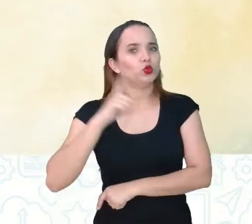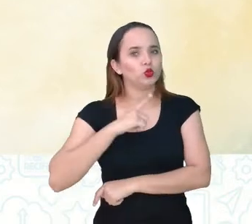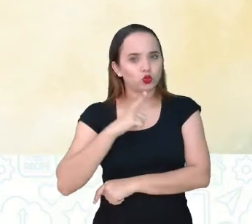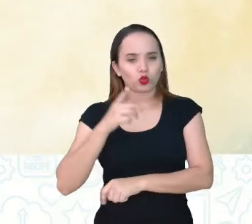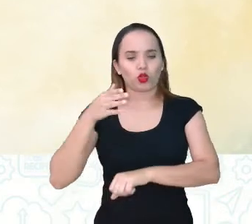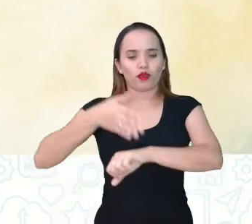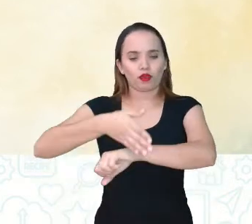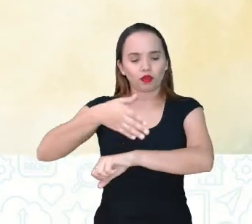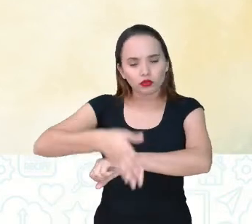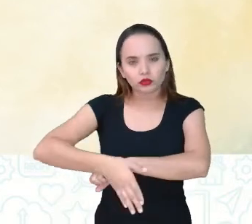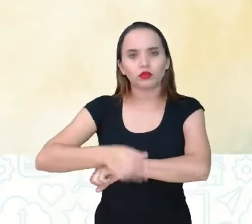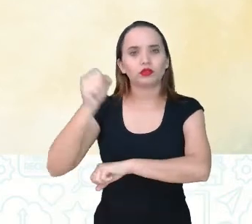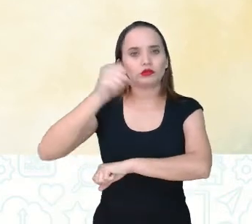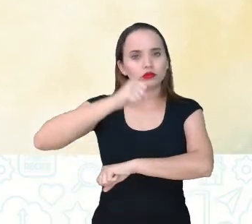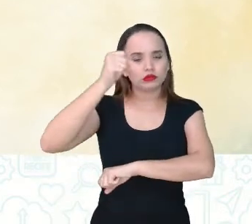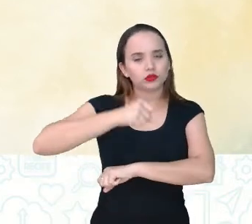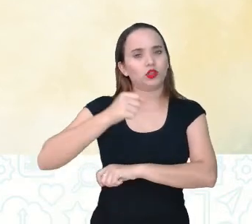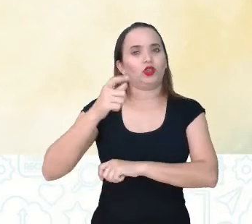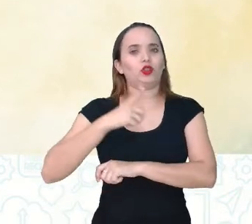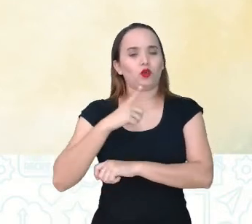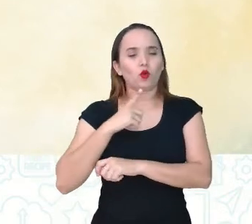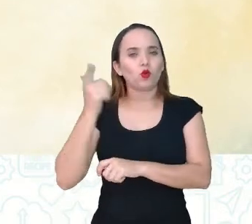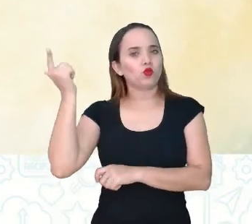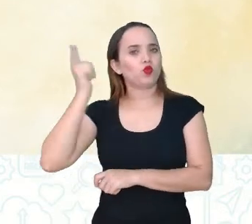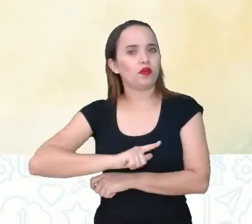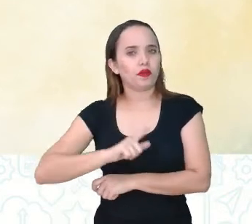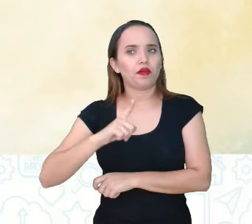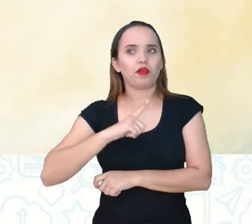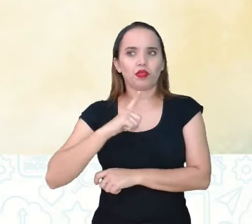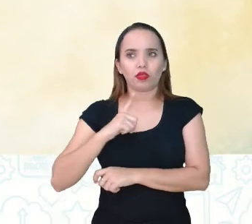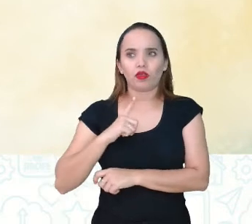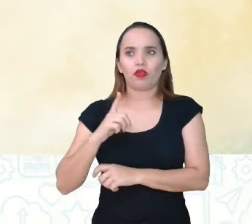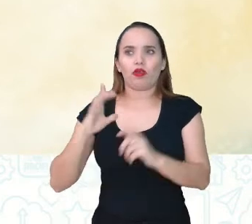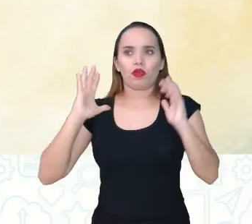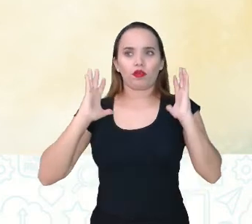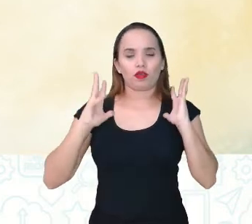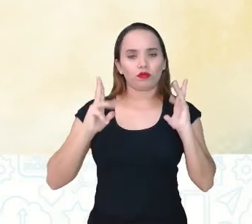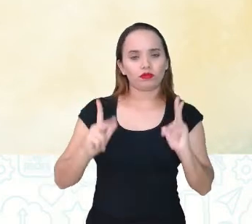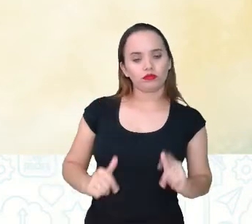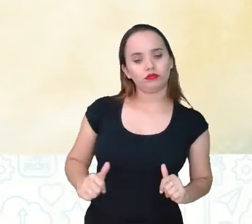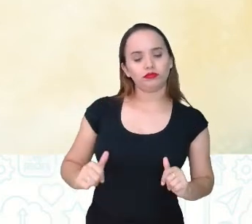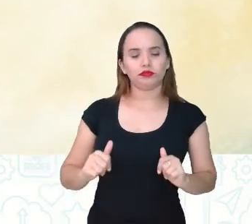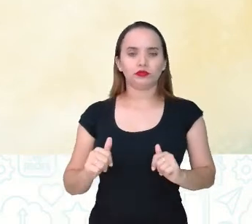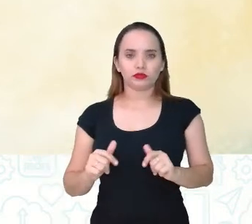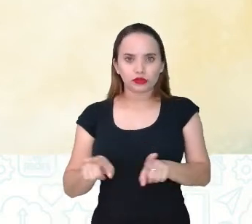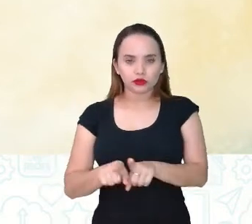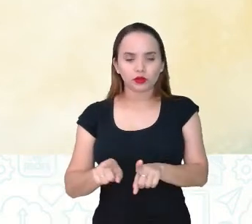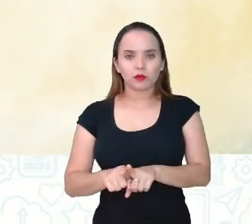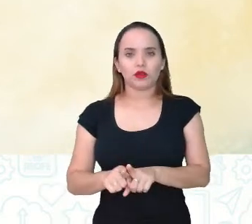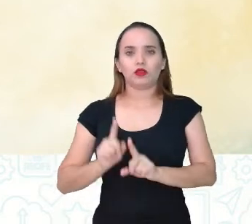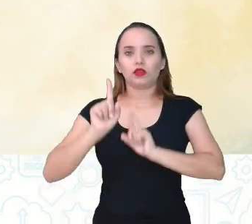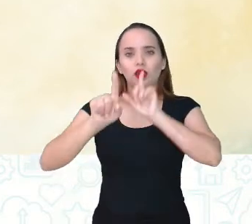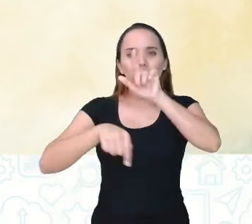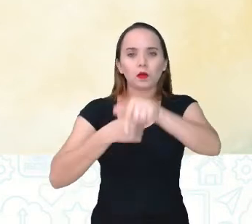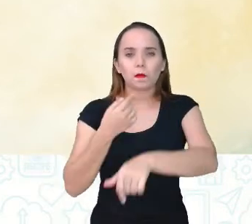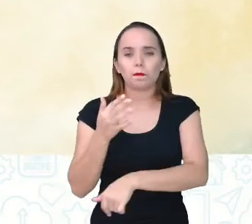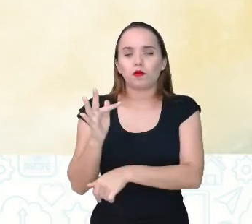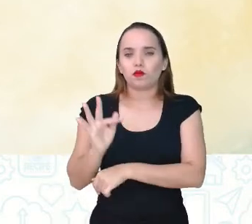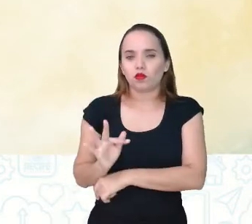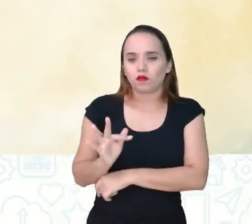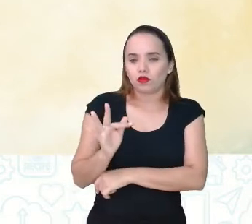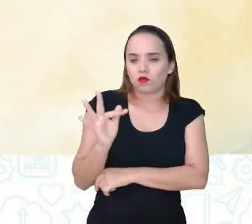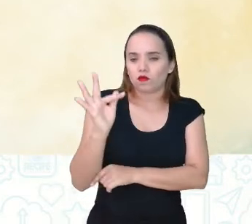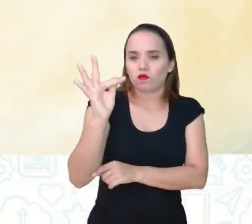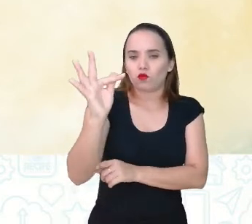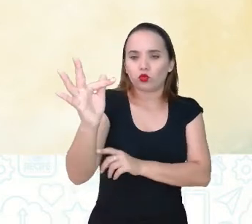ser acessível para todos, é que a gente pode ver uma luz no fim do túnel, né, uma via